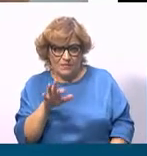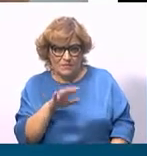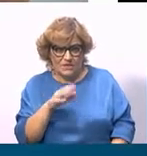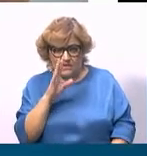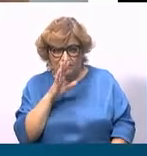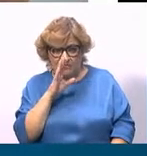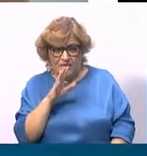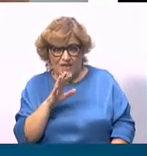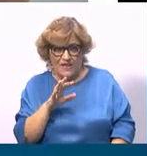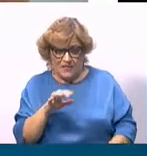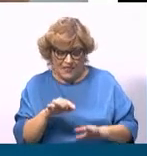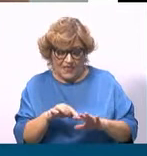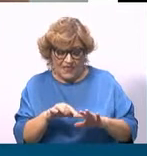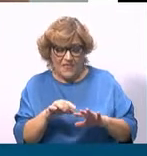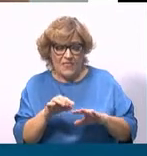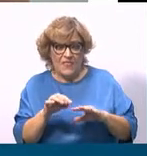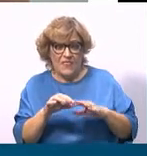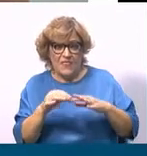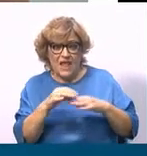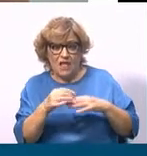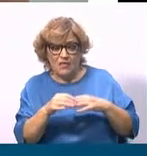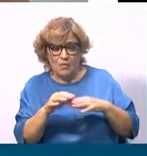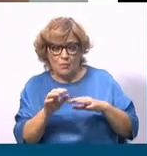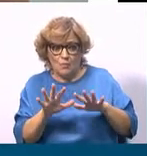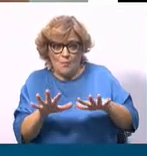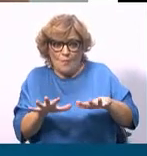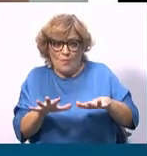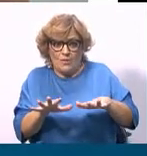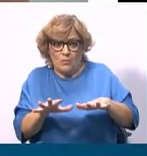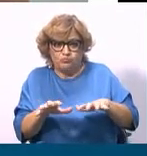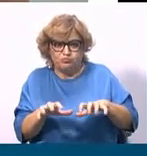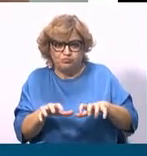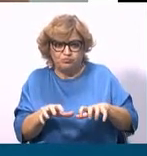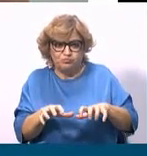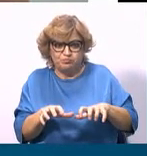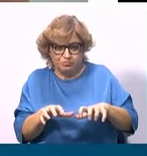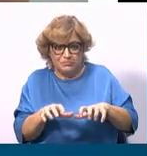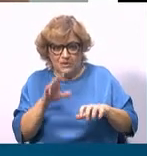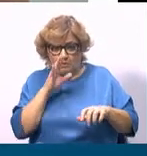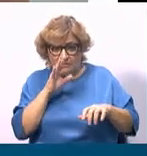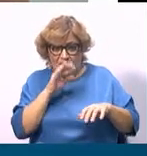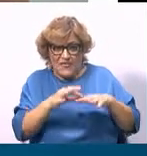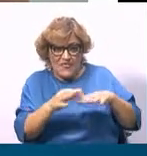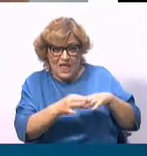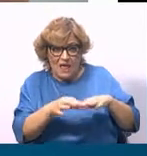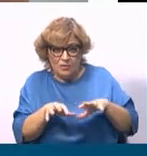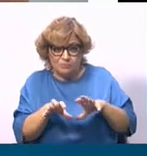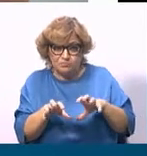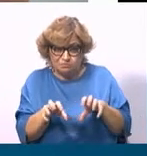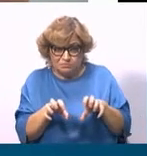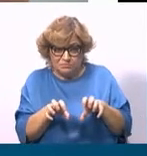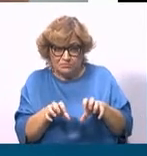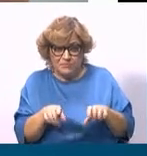nós temos os dedos não esticados, portanto não anatomicamente orientados, se os dedos estiverem em garra, faz com